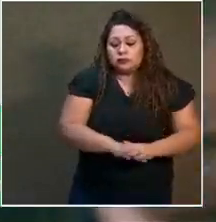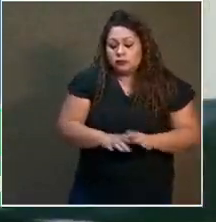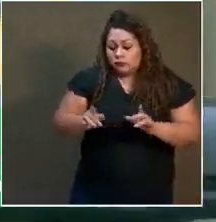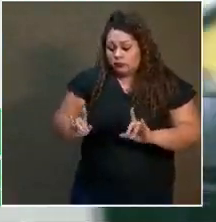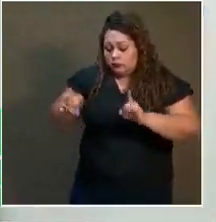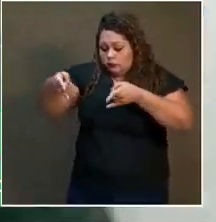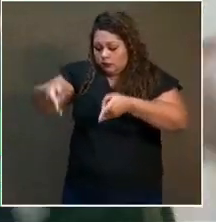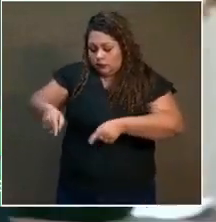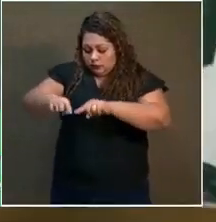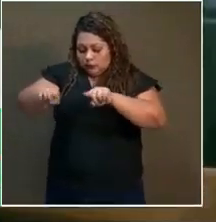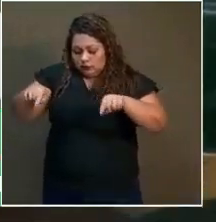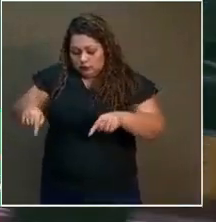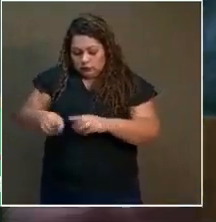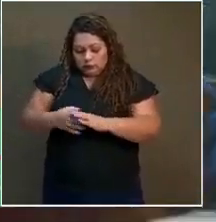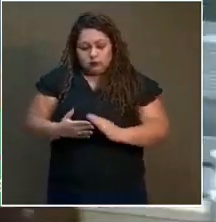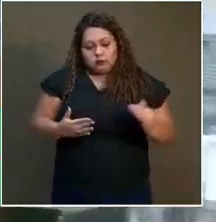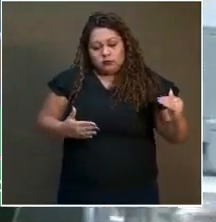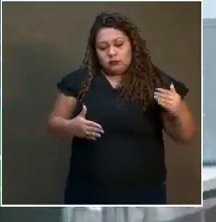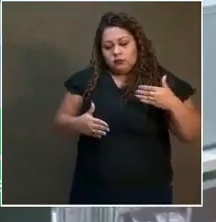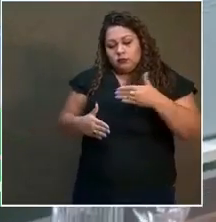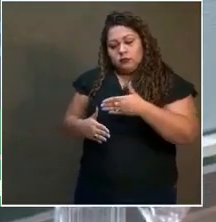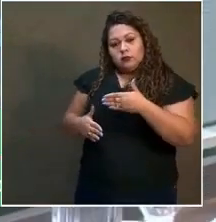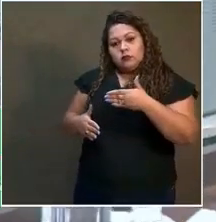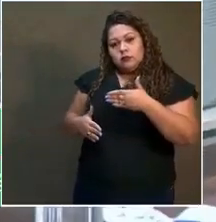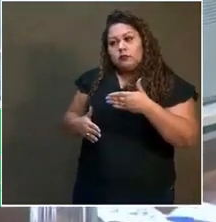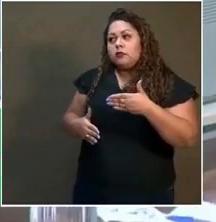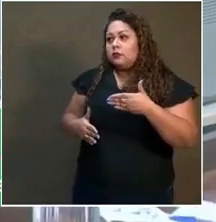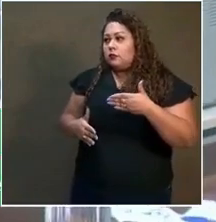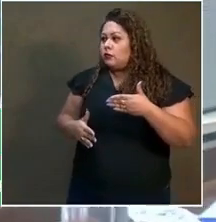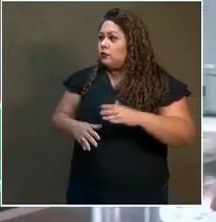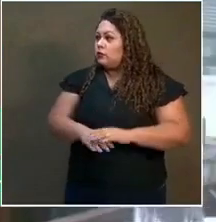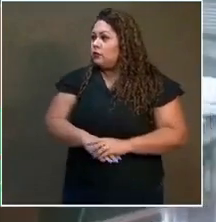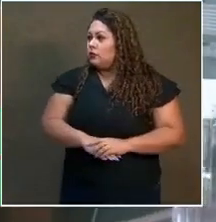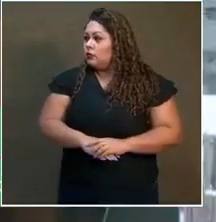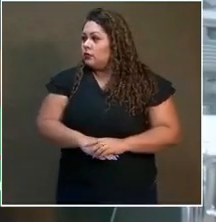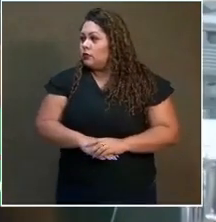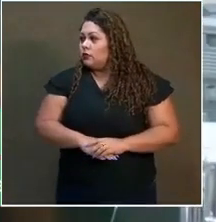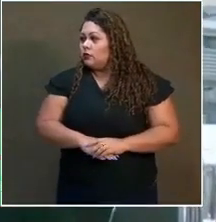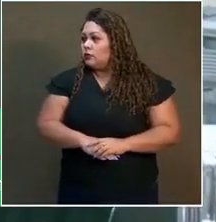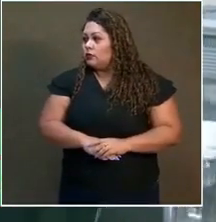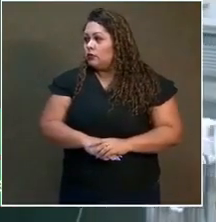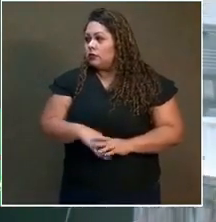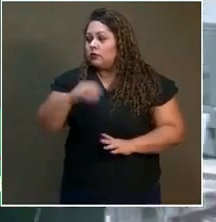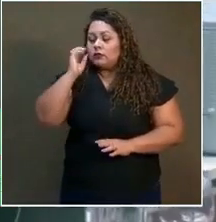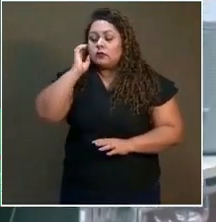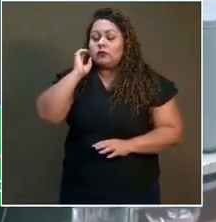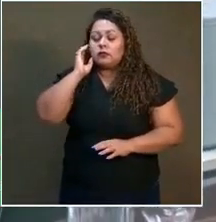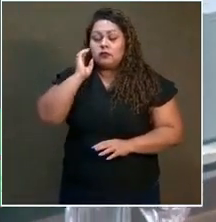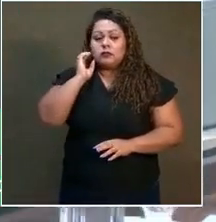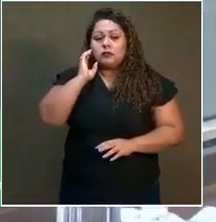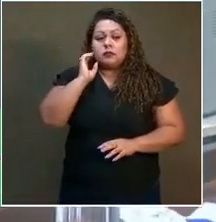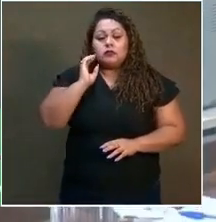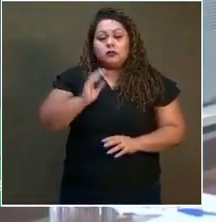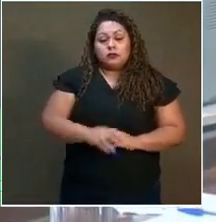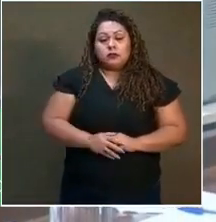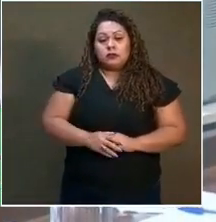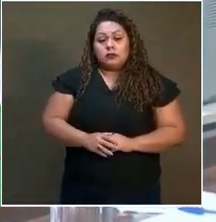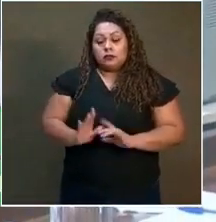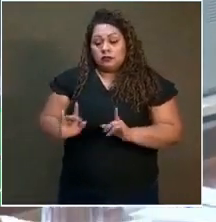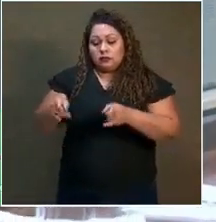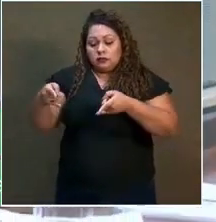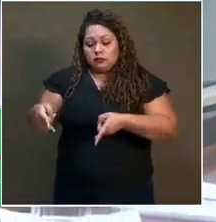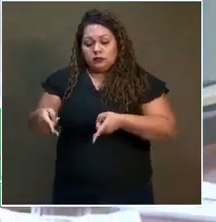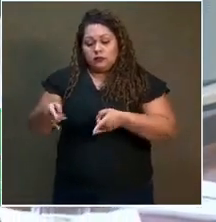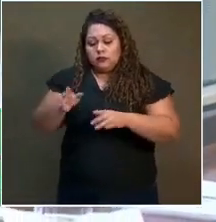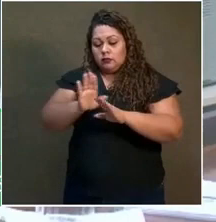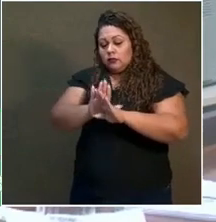aqui, a entrada era aqui, lembram? E que aqui a cama, a entrada ficava aqui e a cama na frente. Tinha